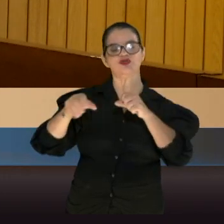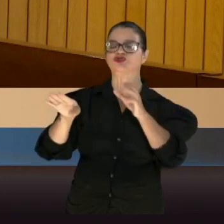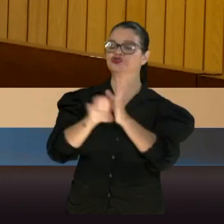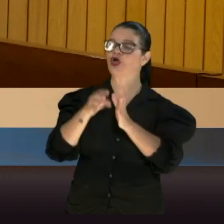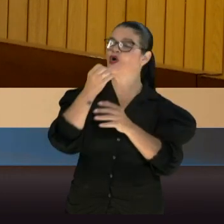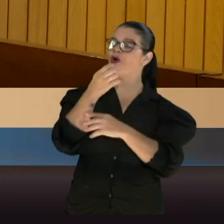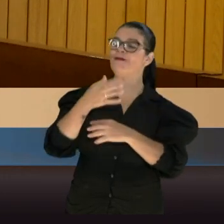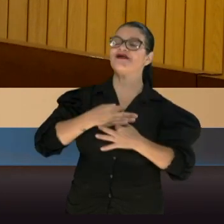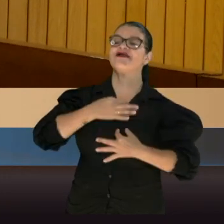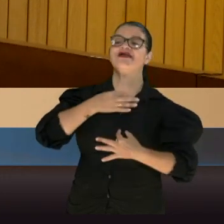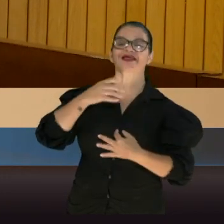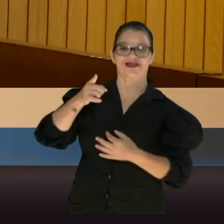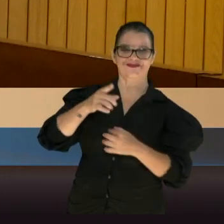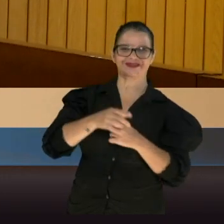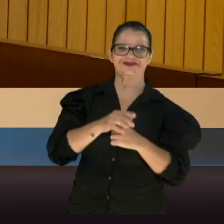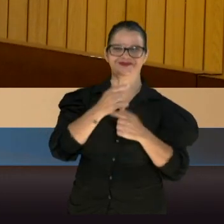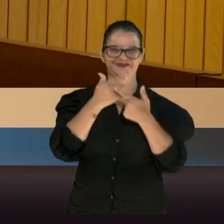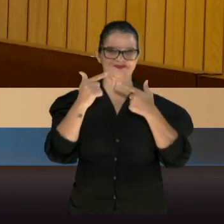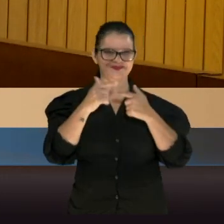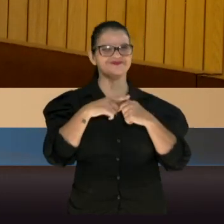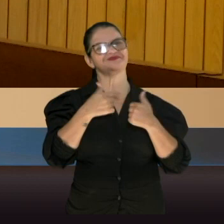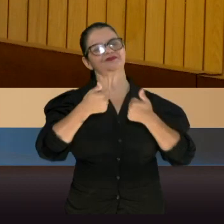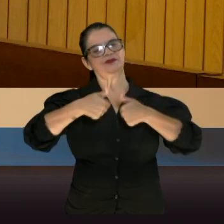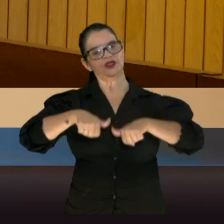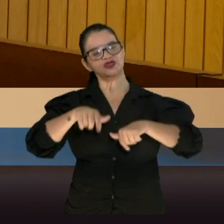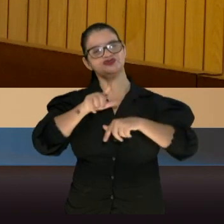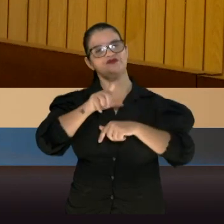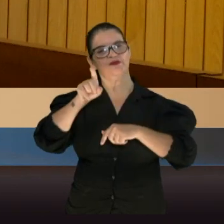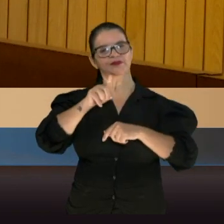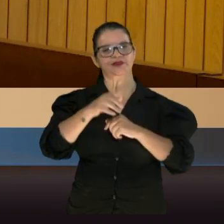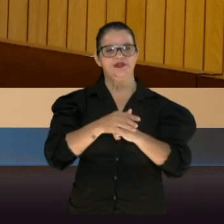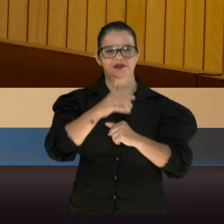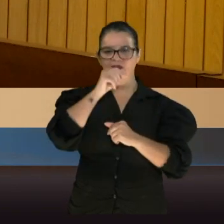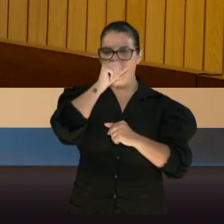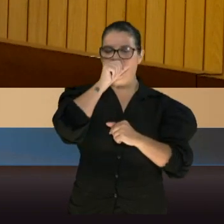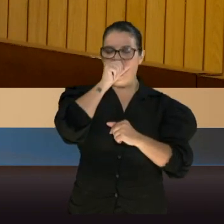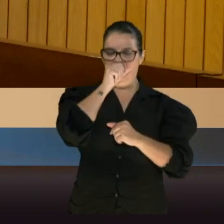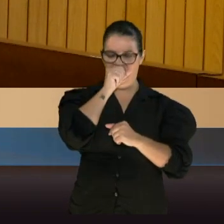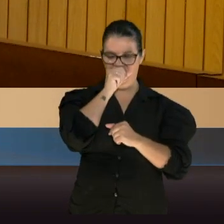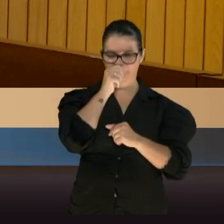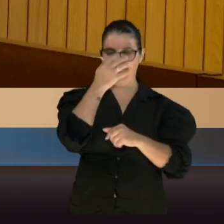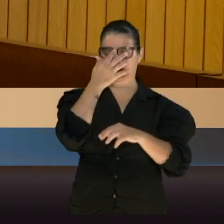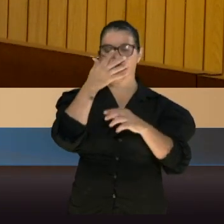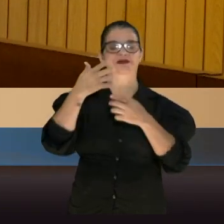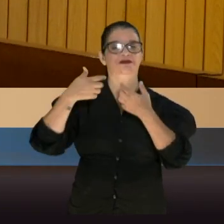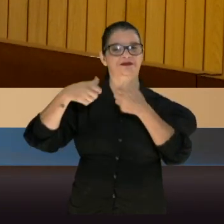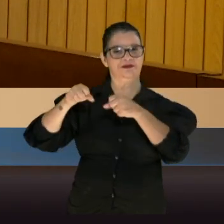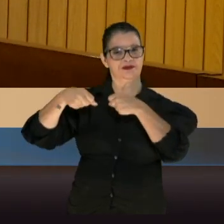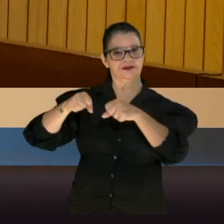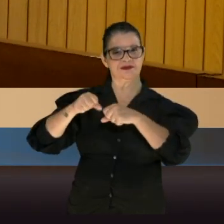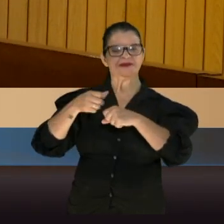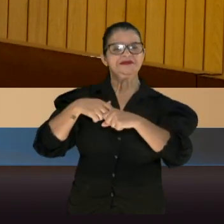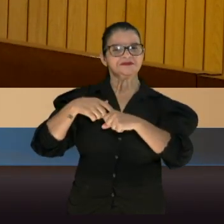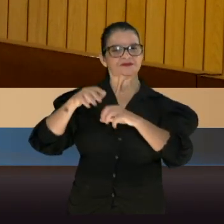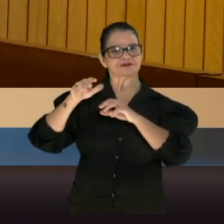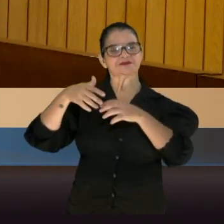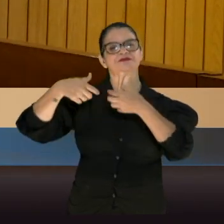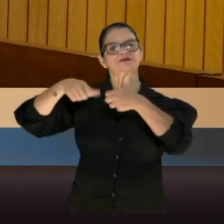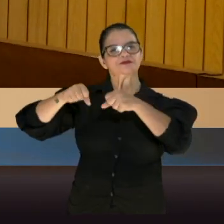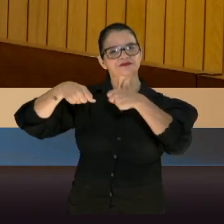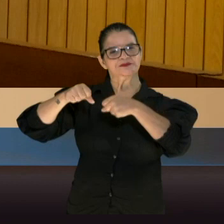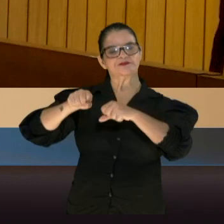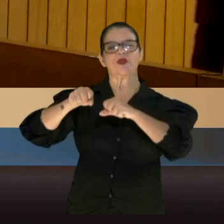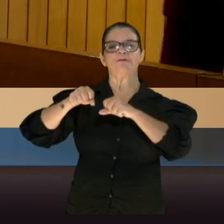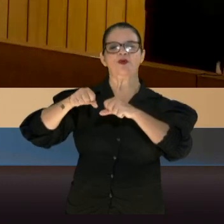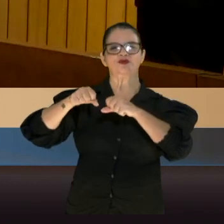Gravatá? Né? Estávamos ali numa passeata, ali num passeio motociclístico,